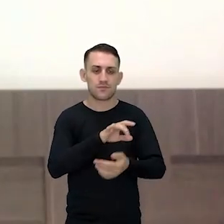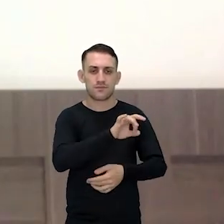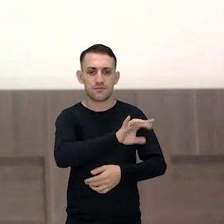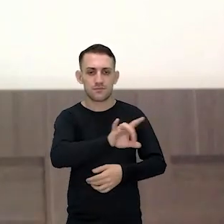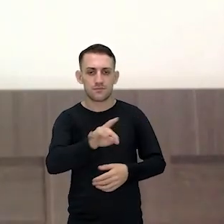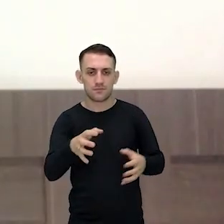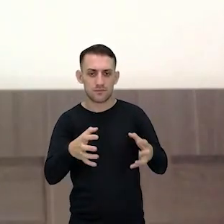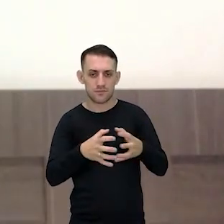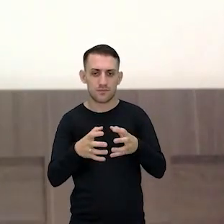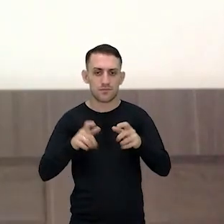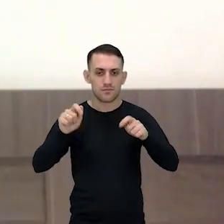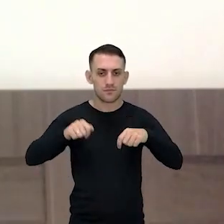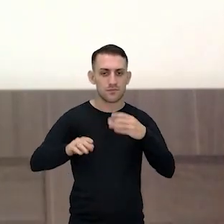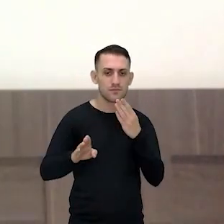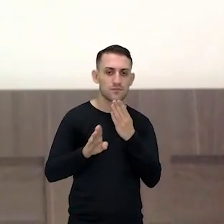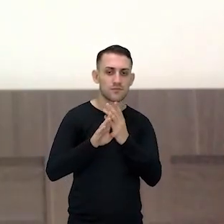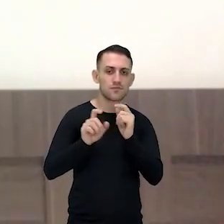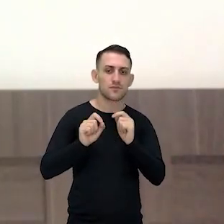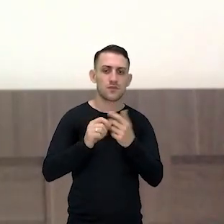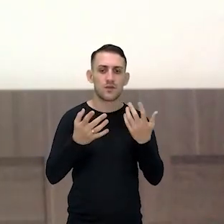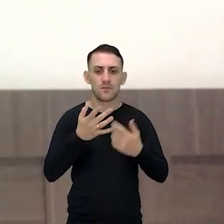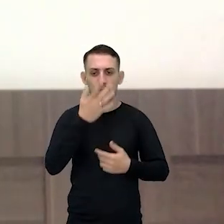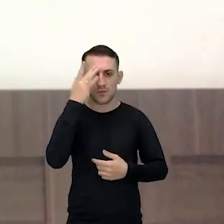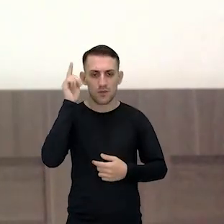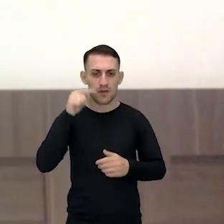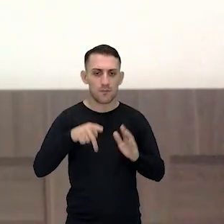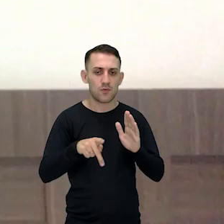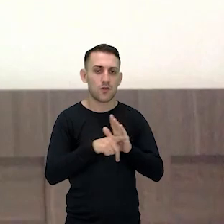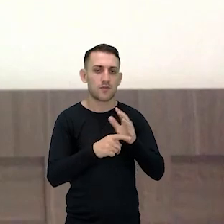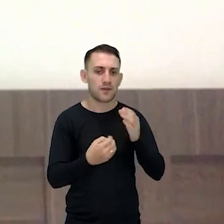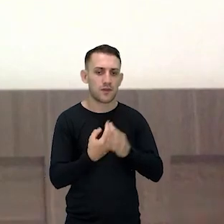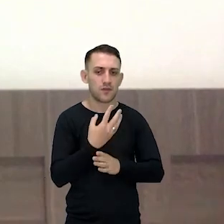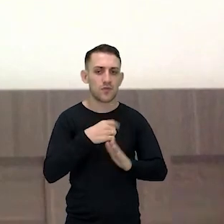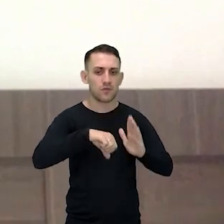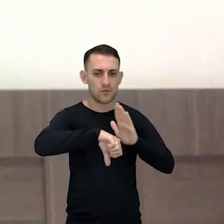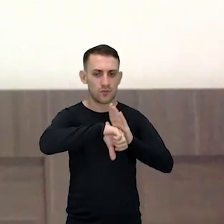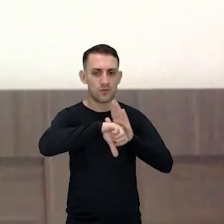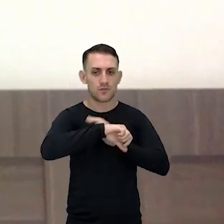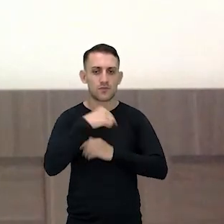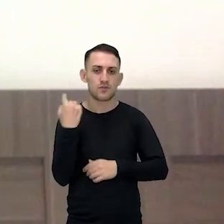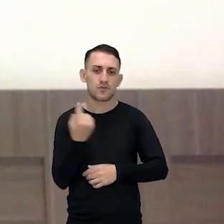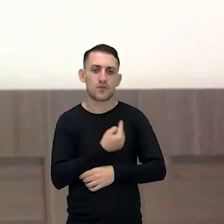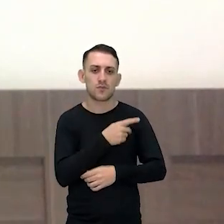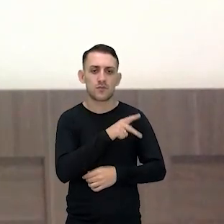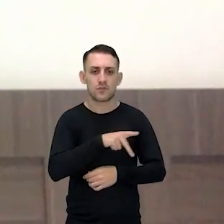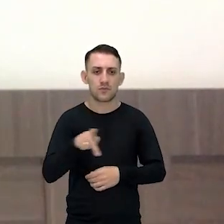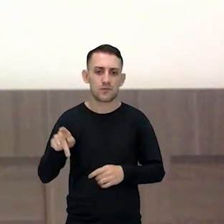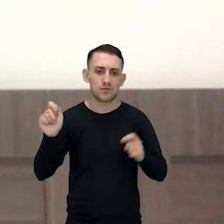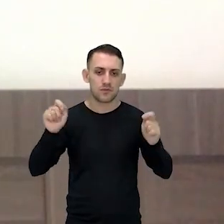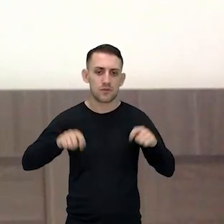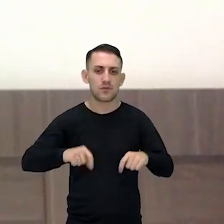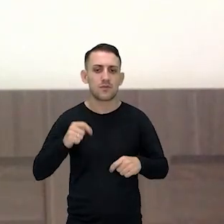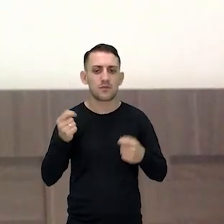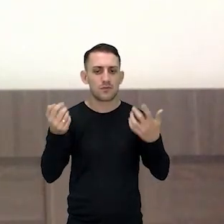grupo para descobrir qual dos suspeitos é o autor do crime. Então, nós, professores, podemos